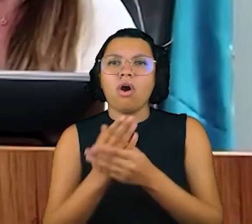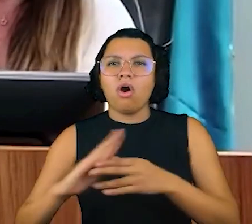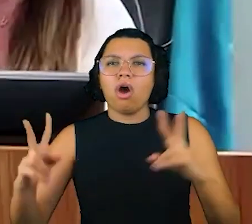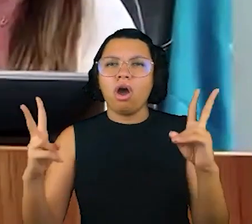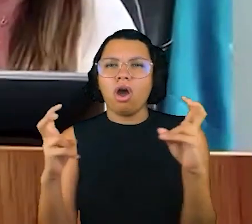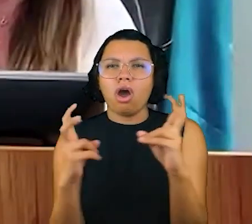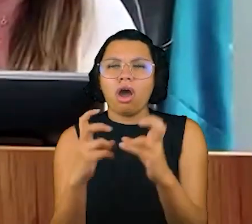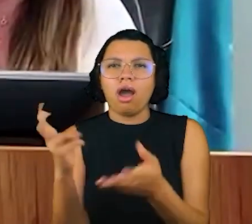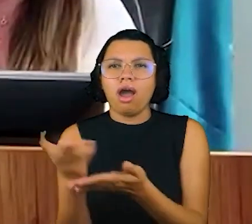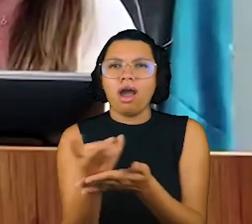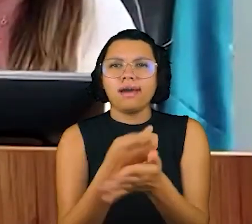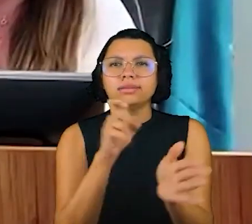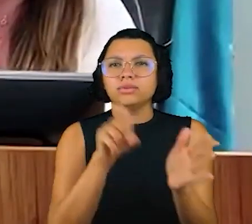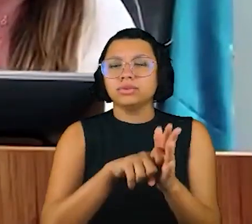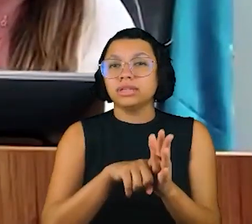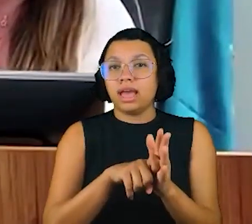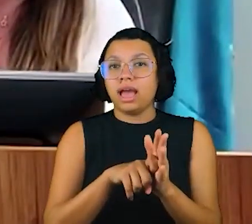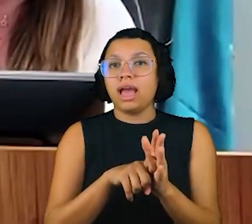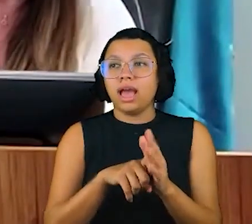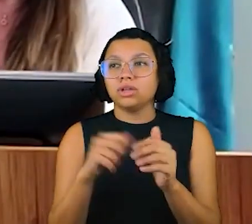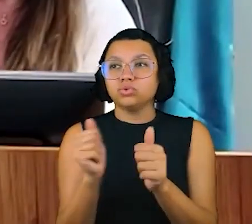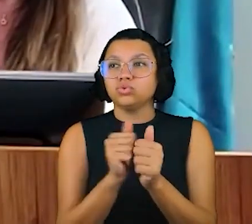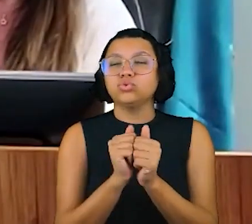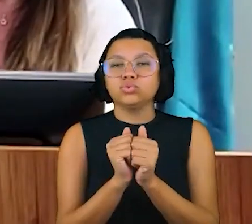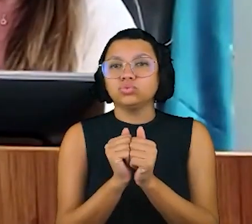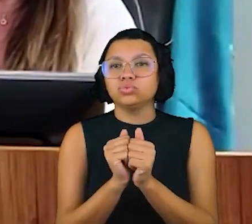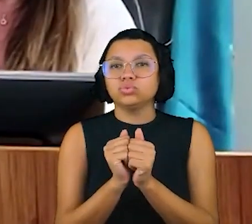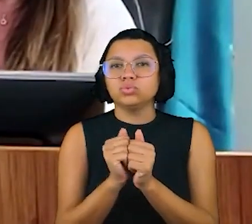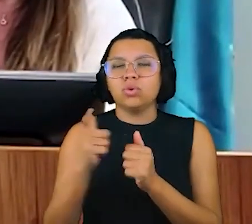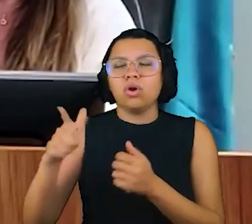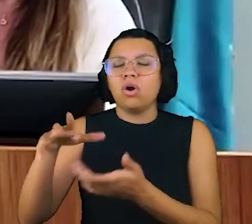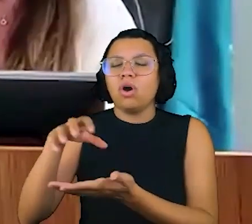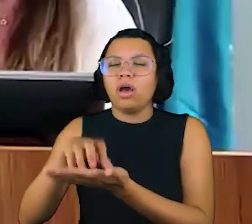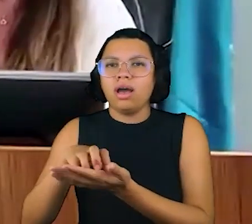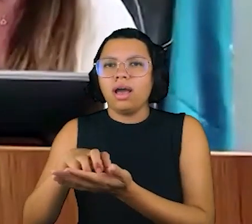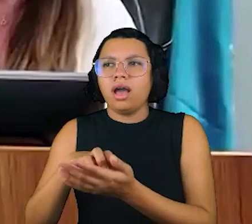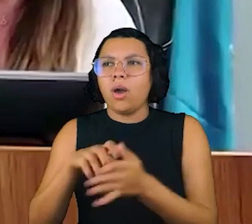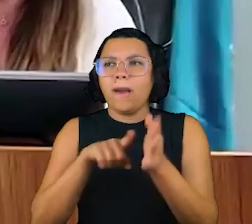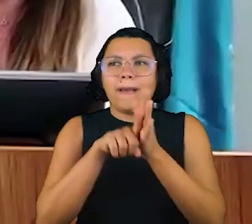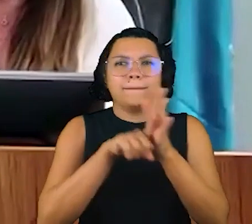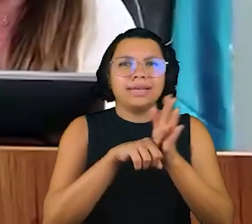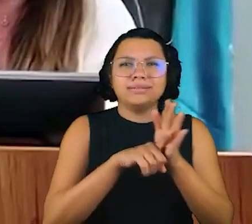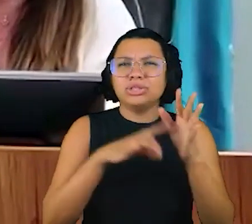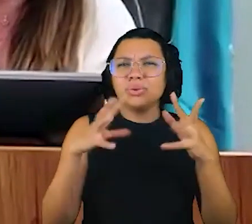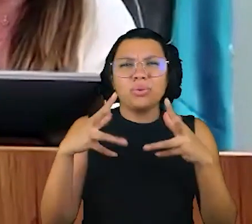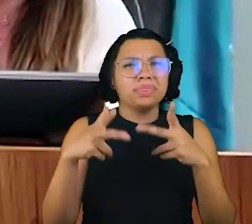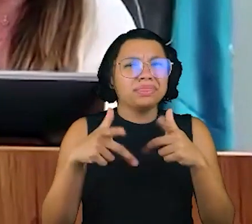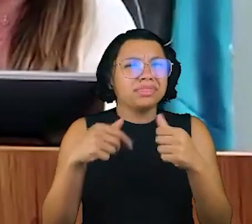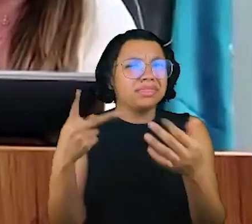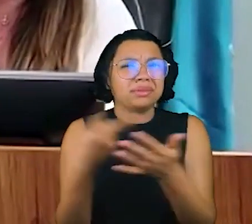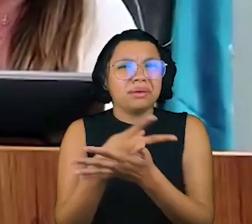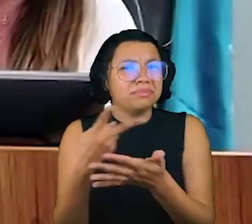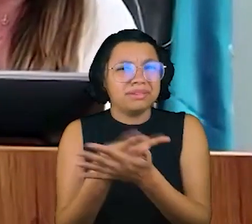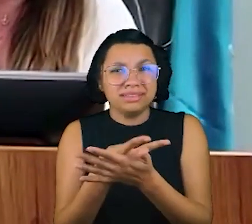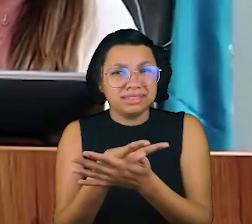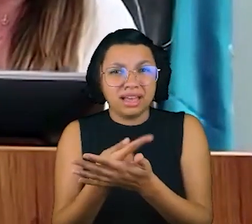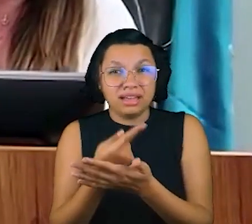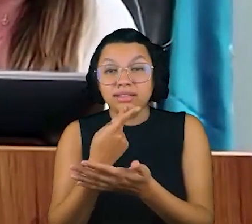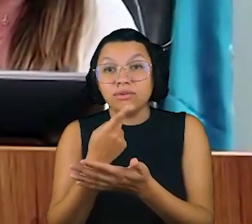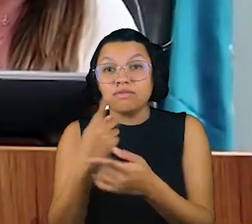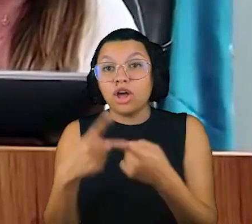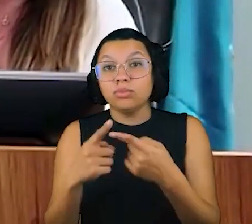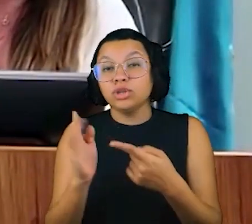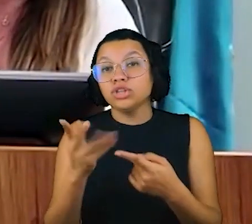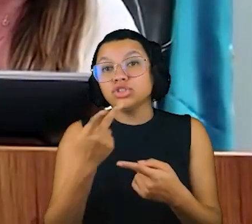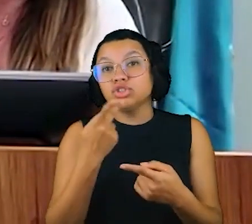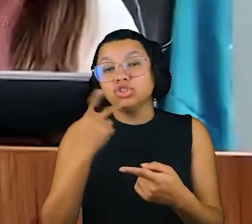do contencioso tributário em números, em consórcio com o INSPER, numa pesquisa completamente equivocada.